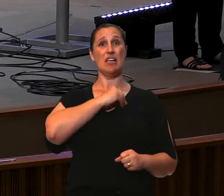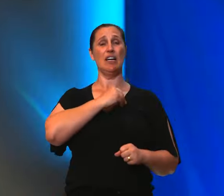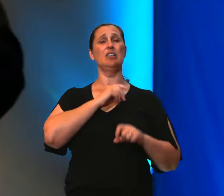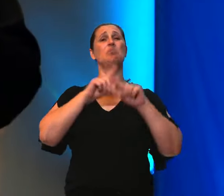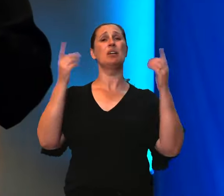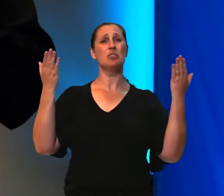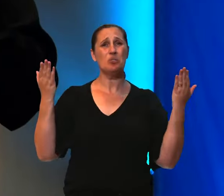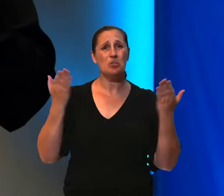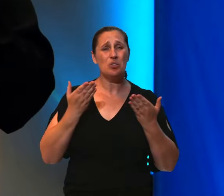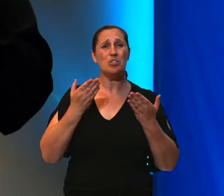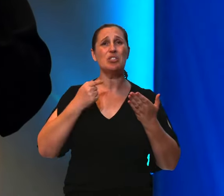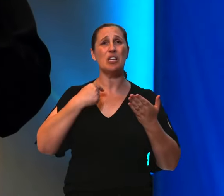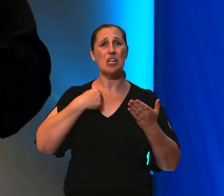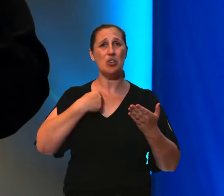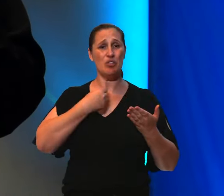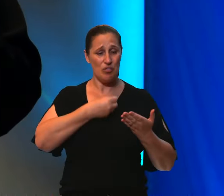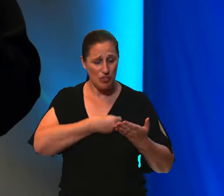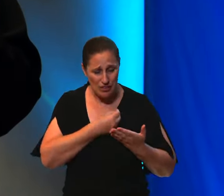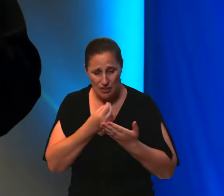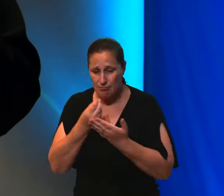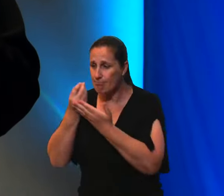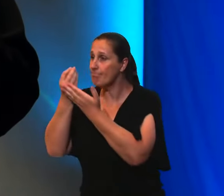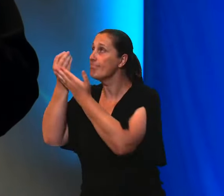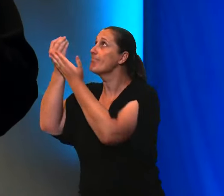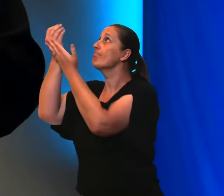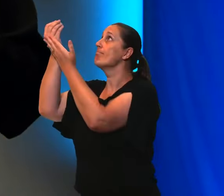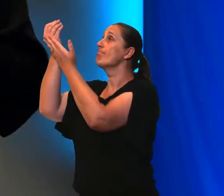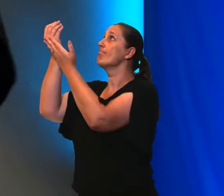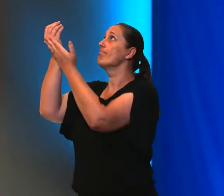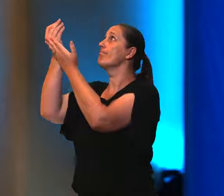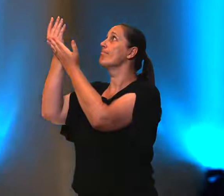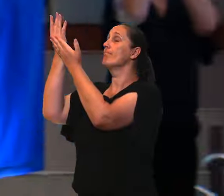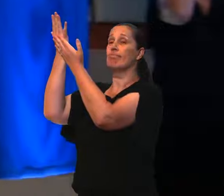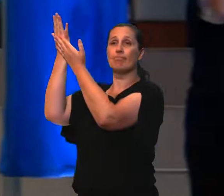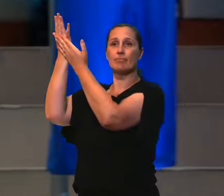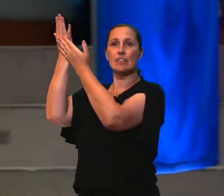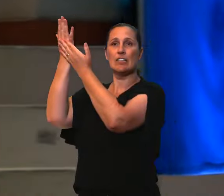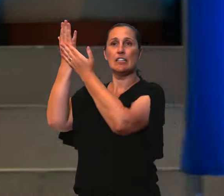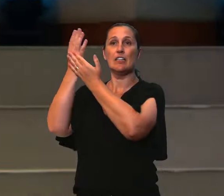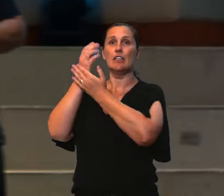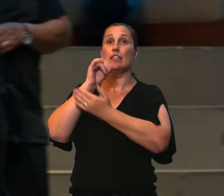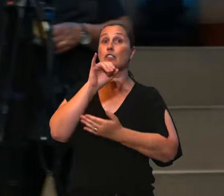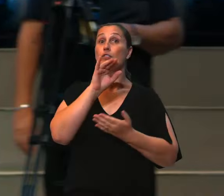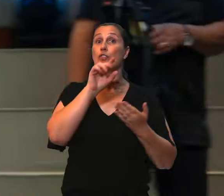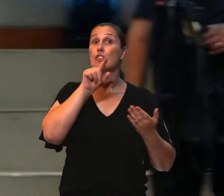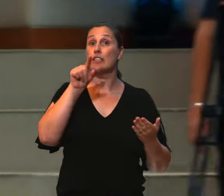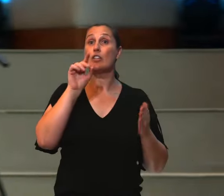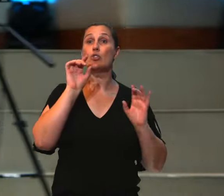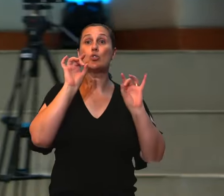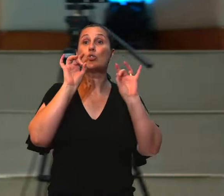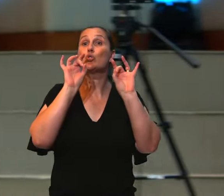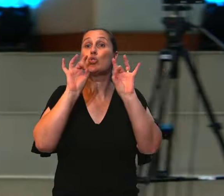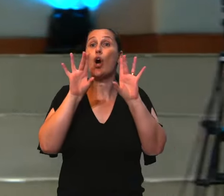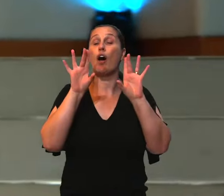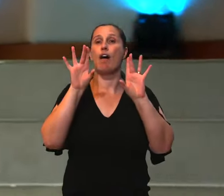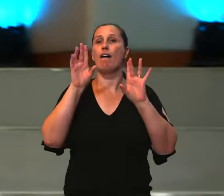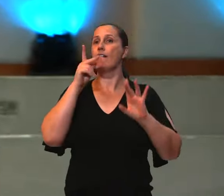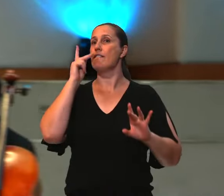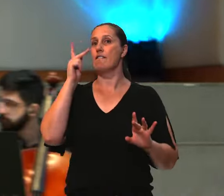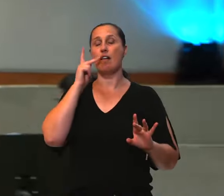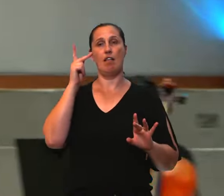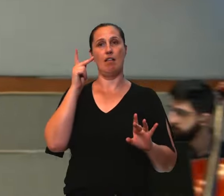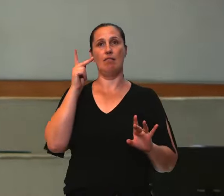eu entrego a minha vida pro senhor se você só falar isso ele entrará e te